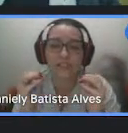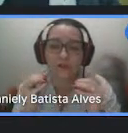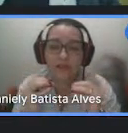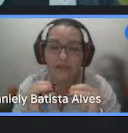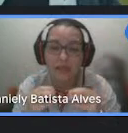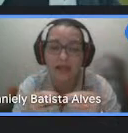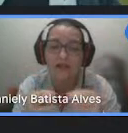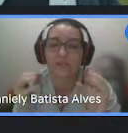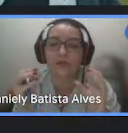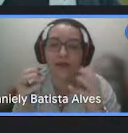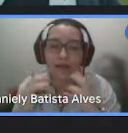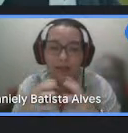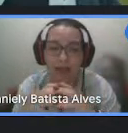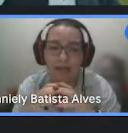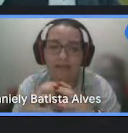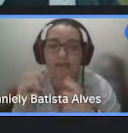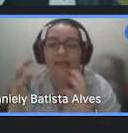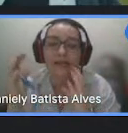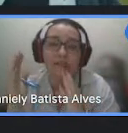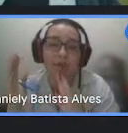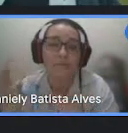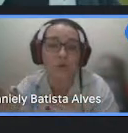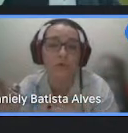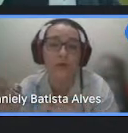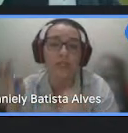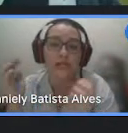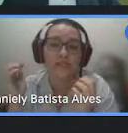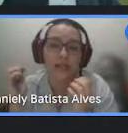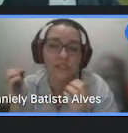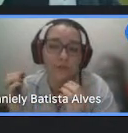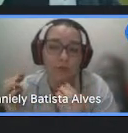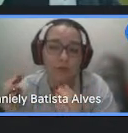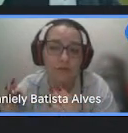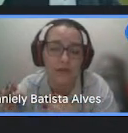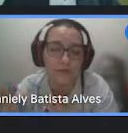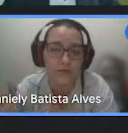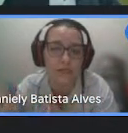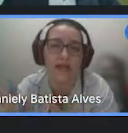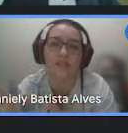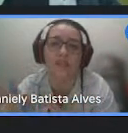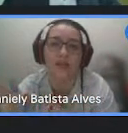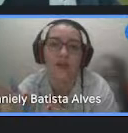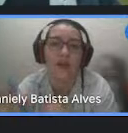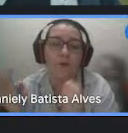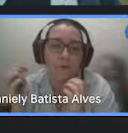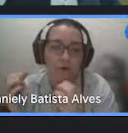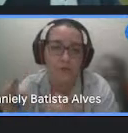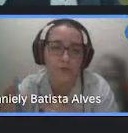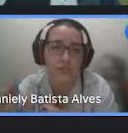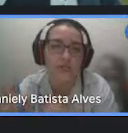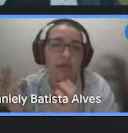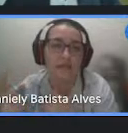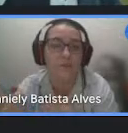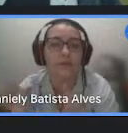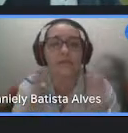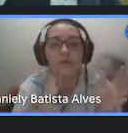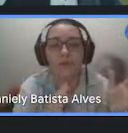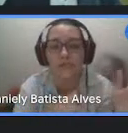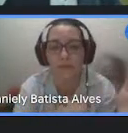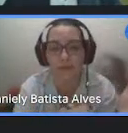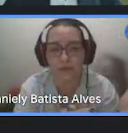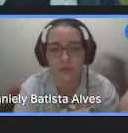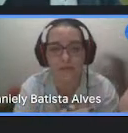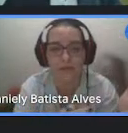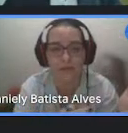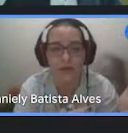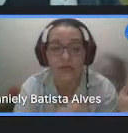que já são tratados, são agregadas. Isso é público, já está disponível ali no site. Eu posso utilizar e não preciso passar